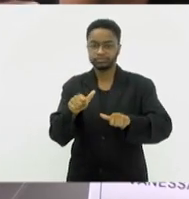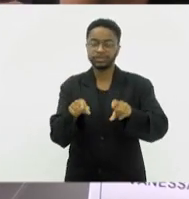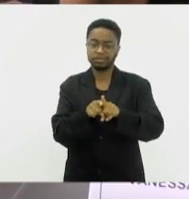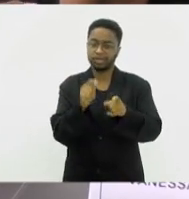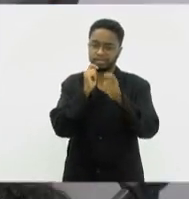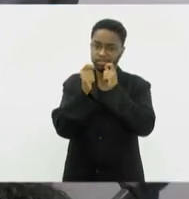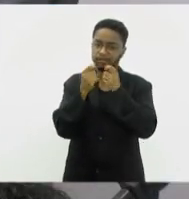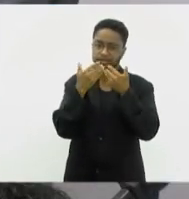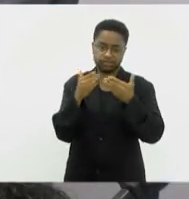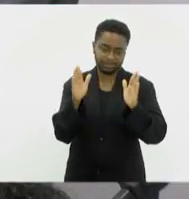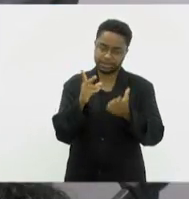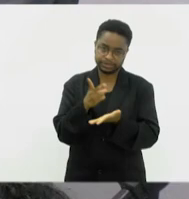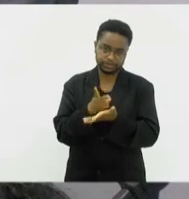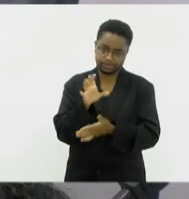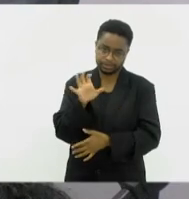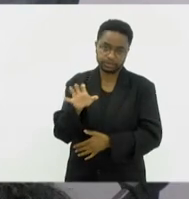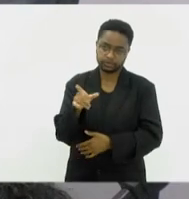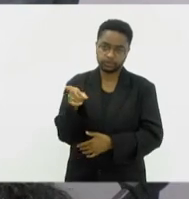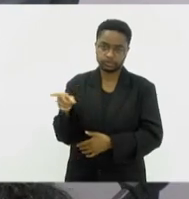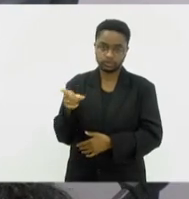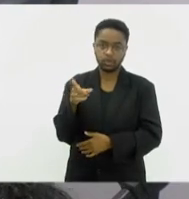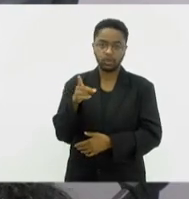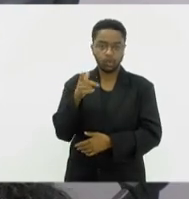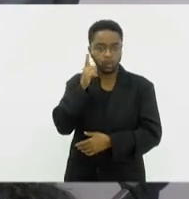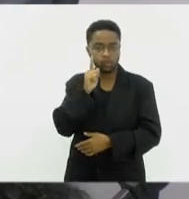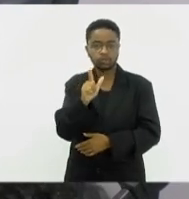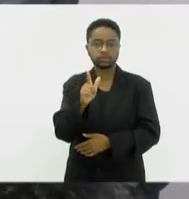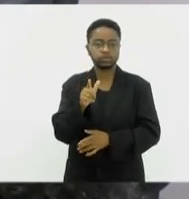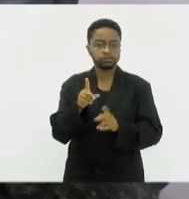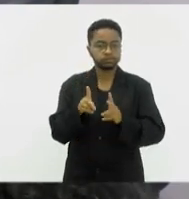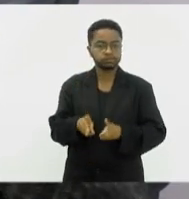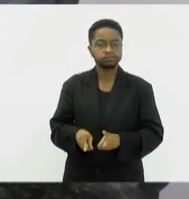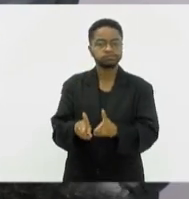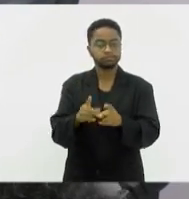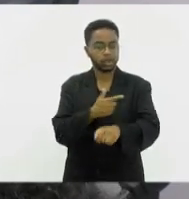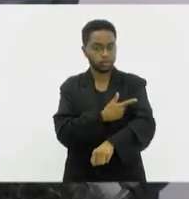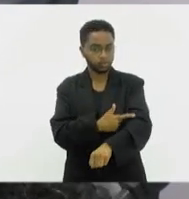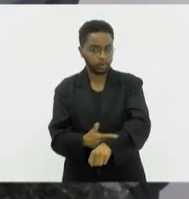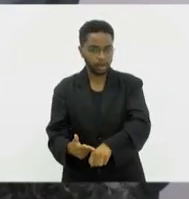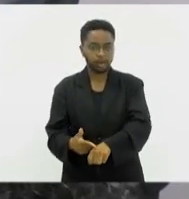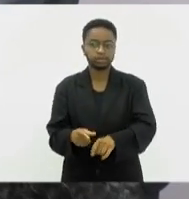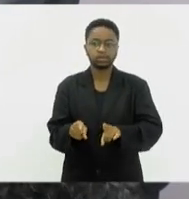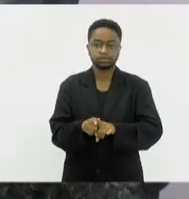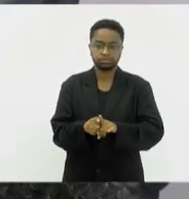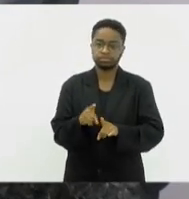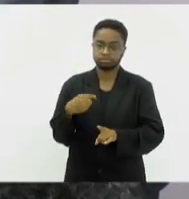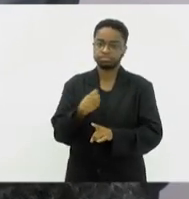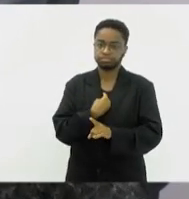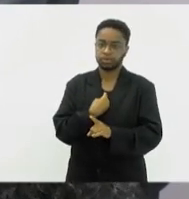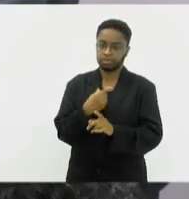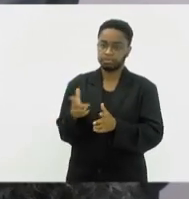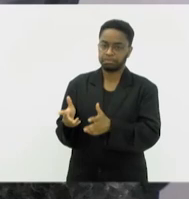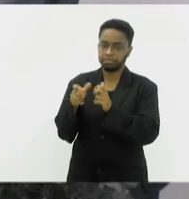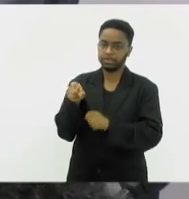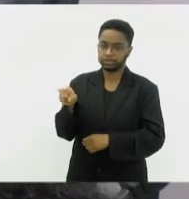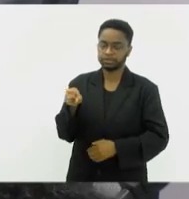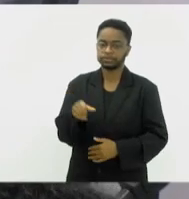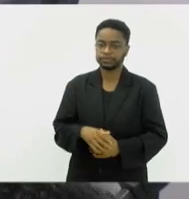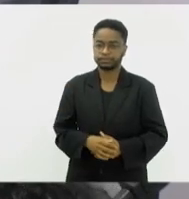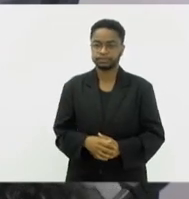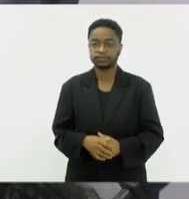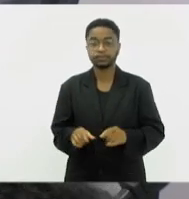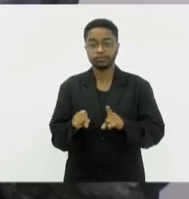isso mesmo. O senhor se manteve impoluto, educado. Tem aqui o nosso reconhecimento também. Obrigado, Vassilis. Tem